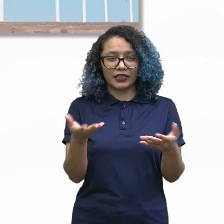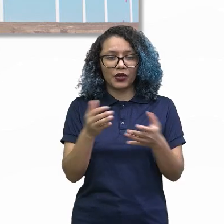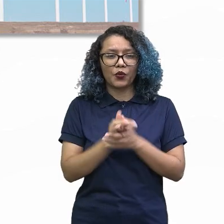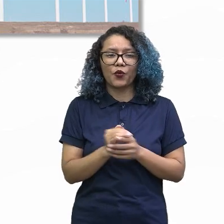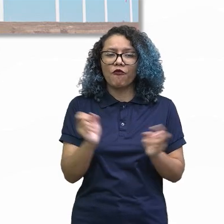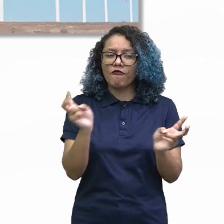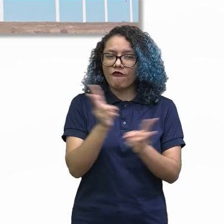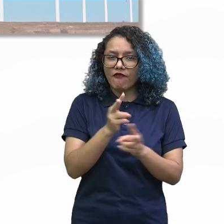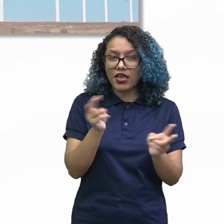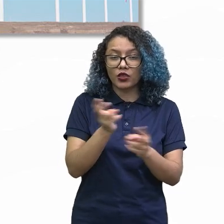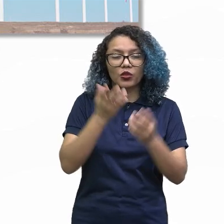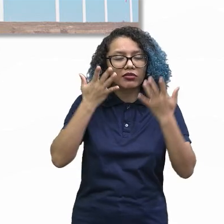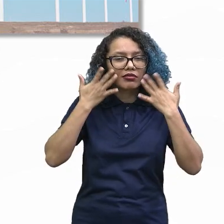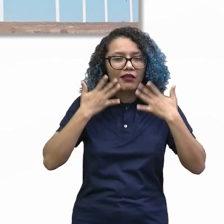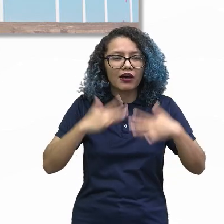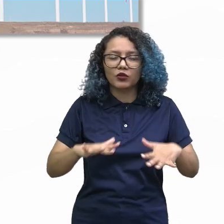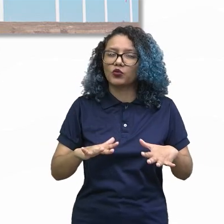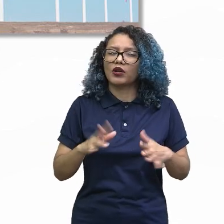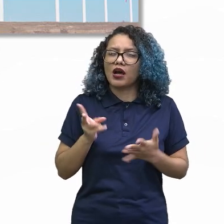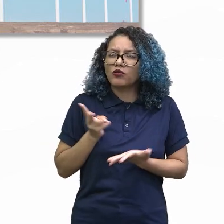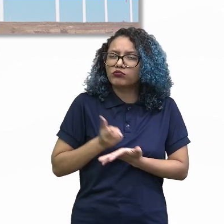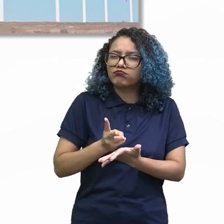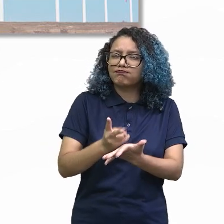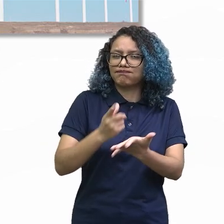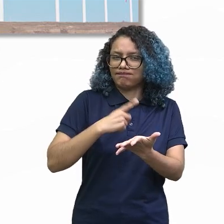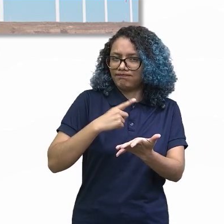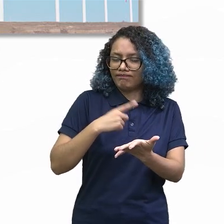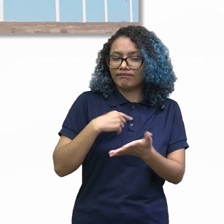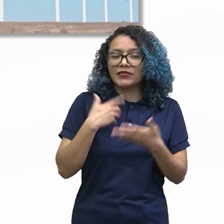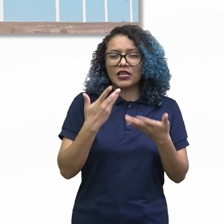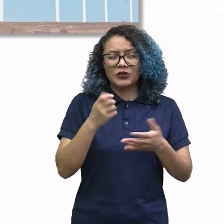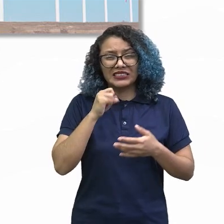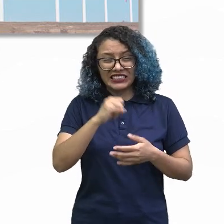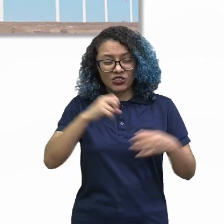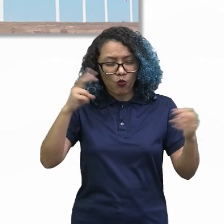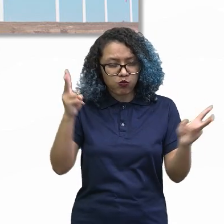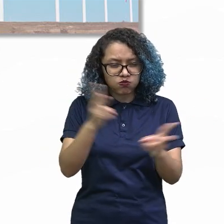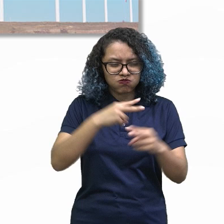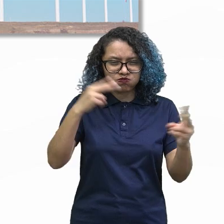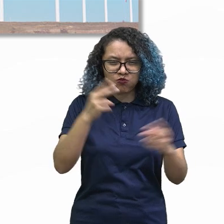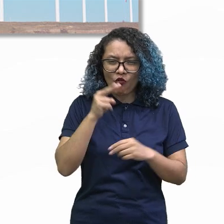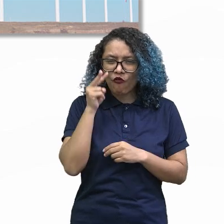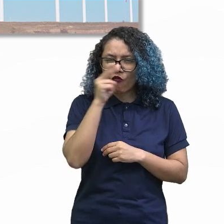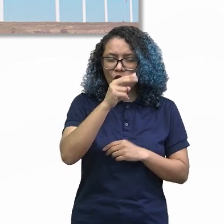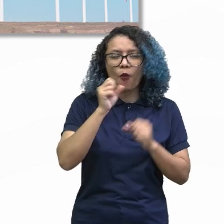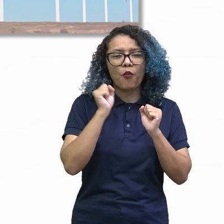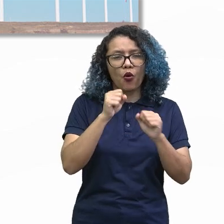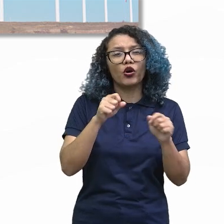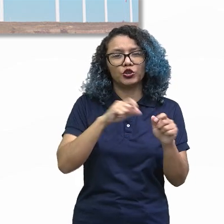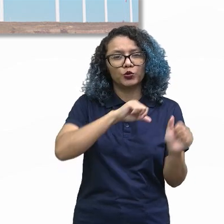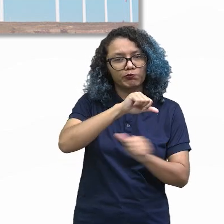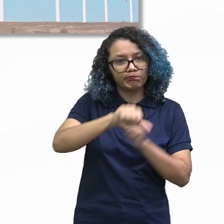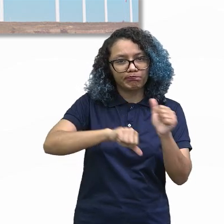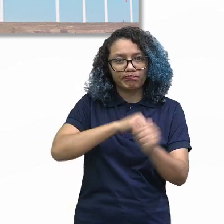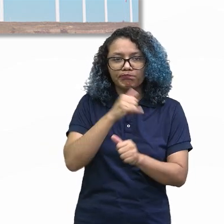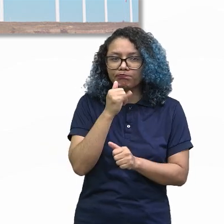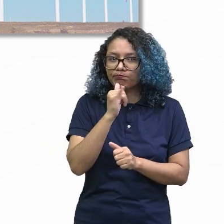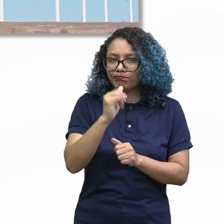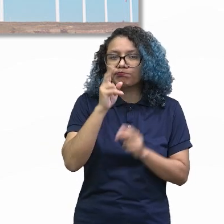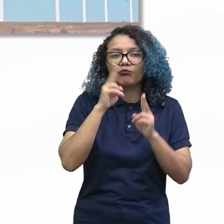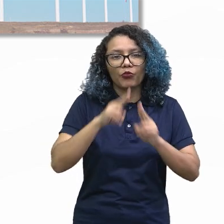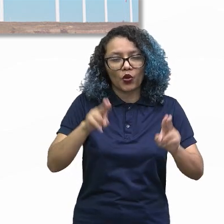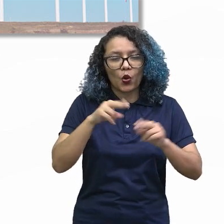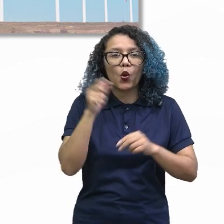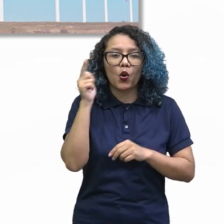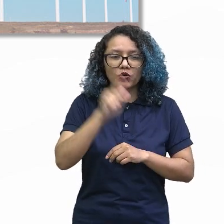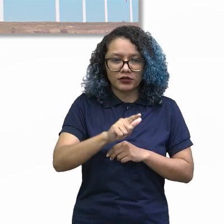recurso natural abundante e, quando intenso, pode ser usado para obtenção de energia